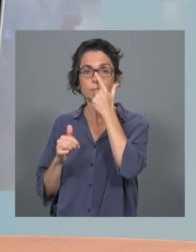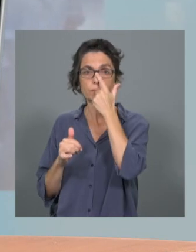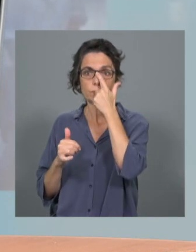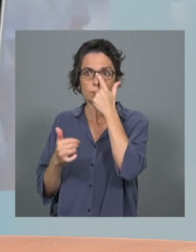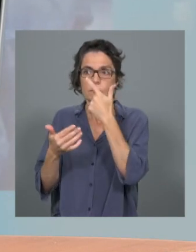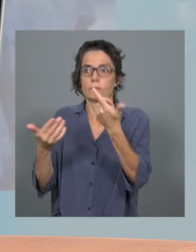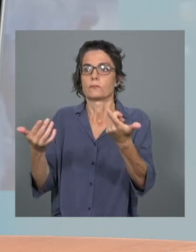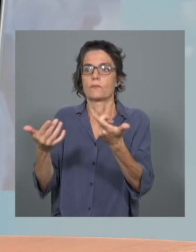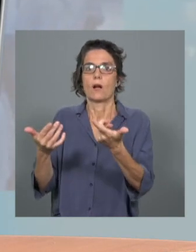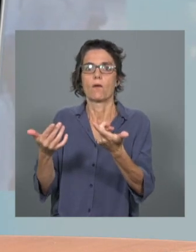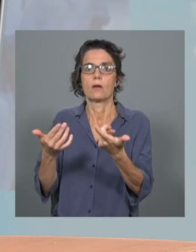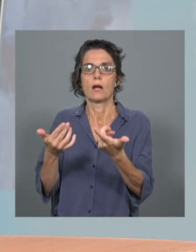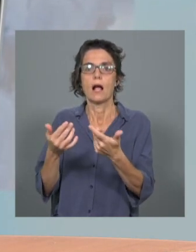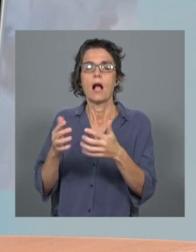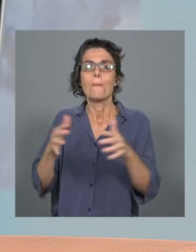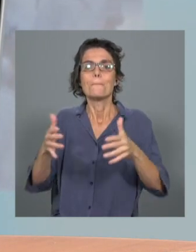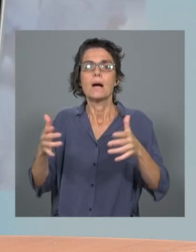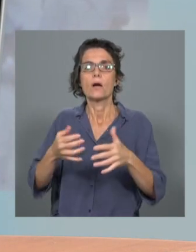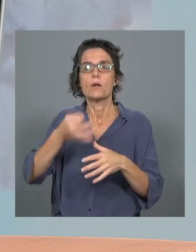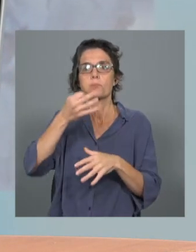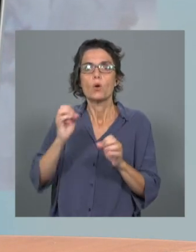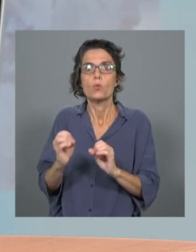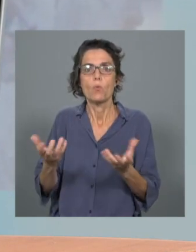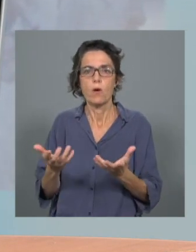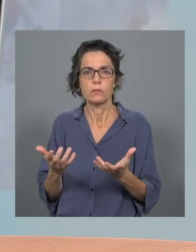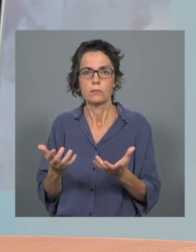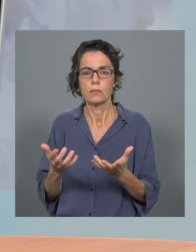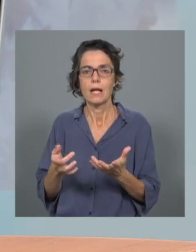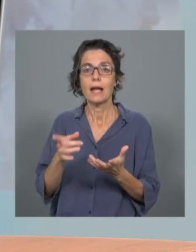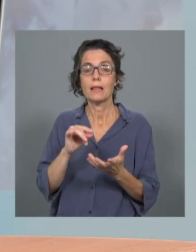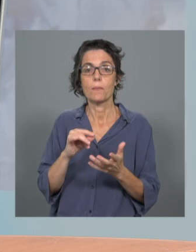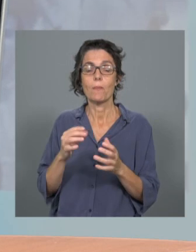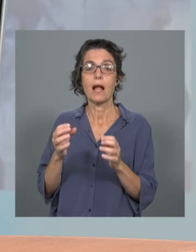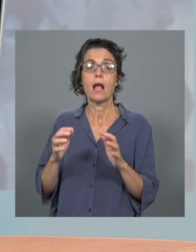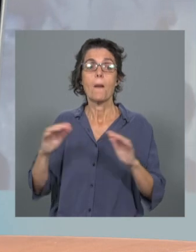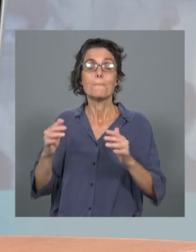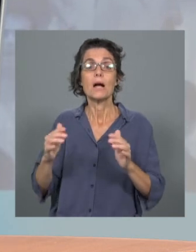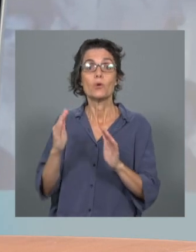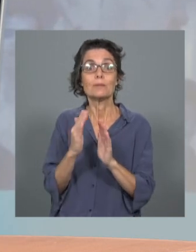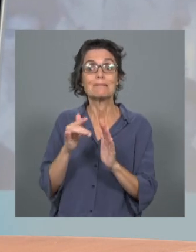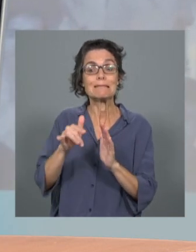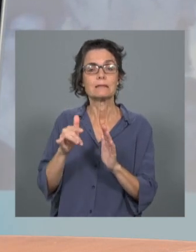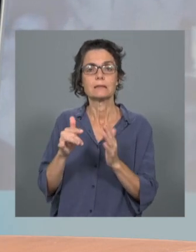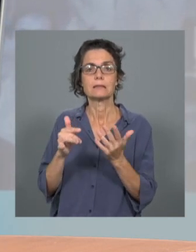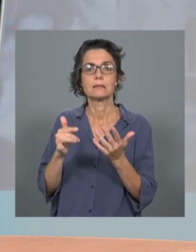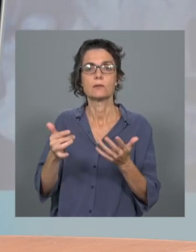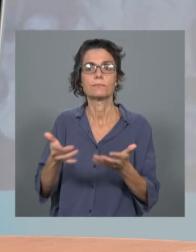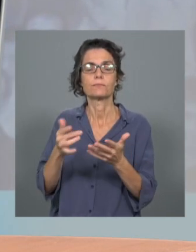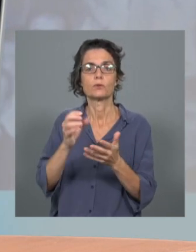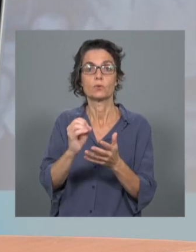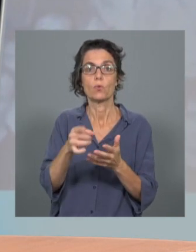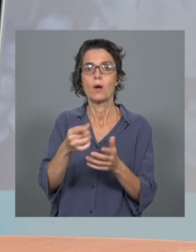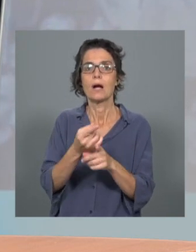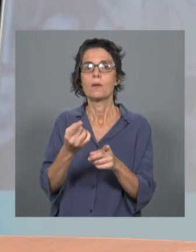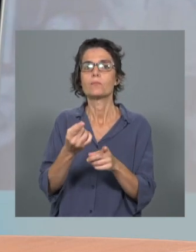maiorias absolutas, nem maiorias até relativas, mas que sejam mais folgadas, que